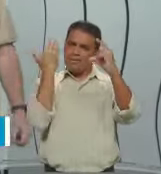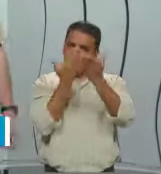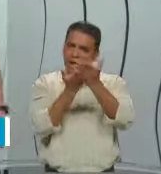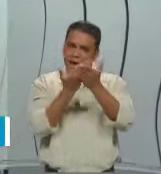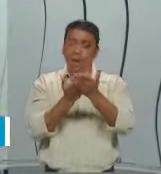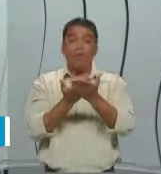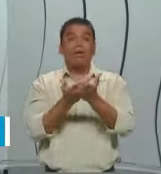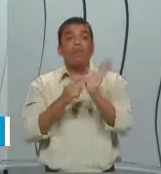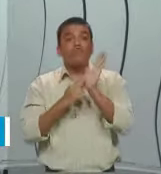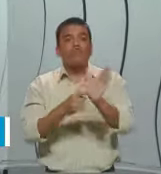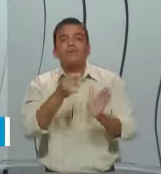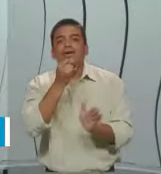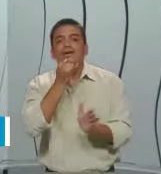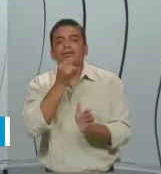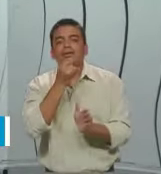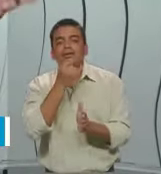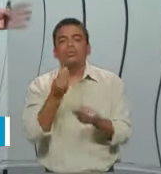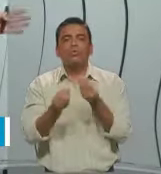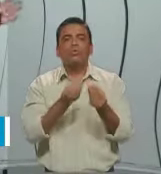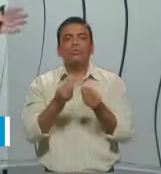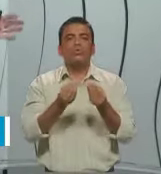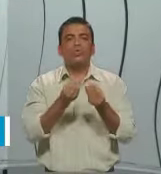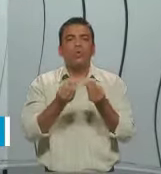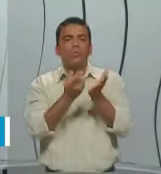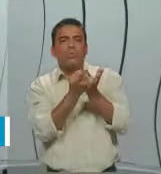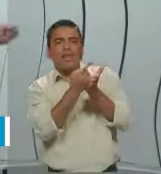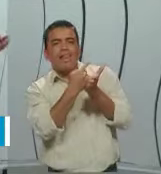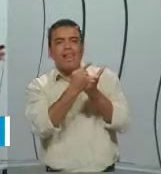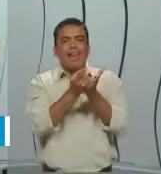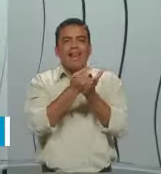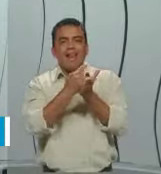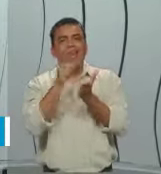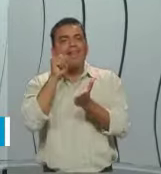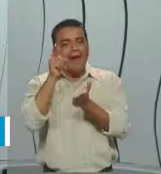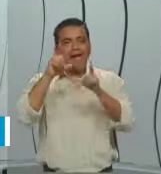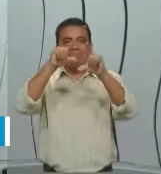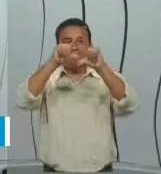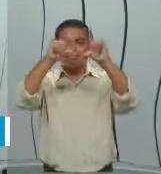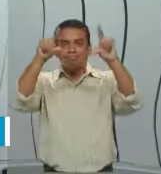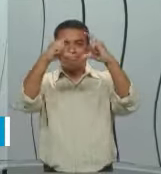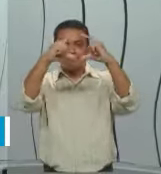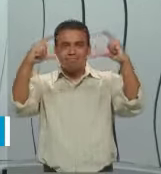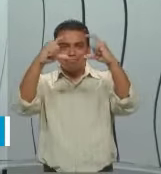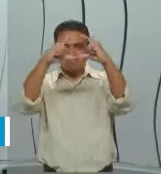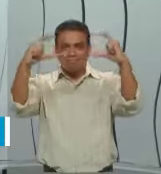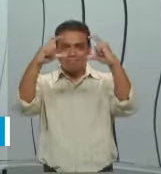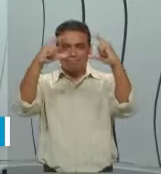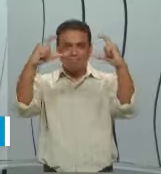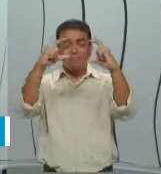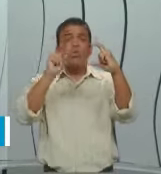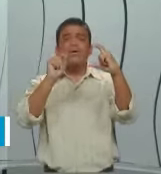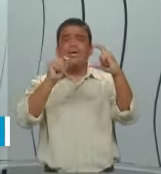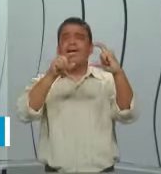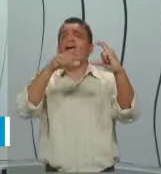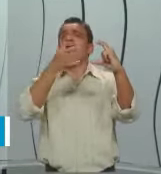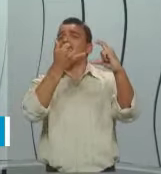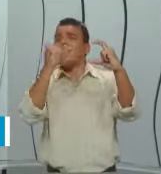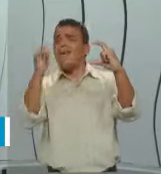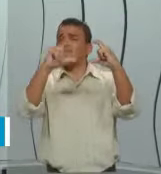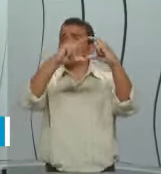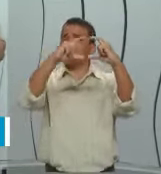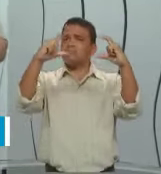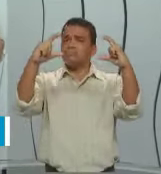um exemplo de como que a gente trabalha com esses instrumentos de medida lá nos circuitos, beleza? Só para a gente relembrar, o que é um circuito elétrico? É um